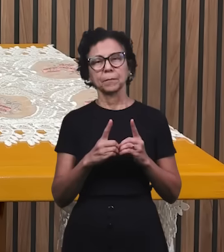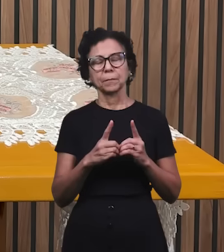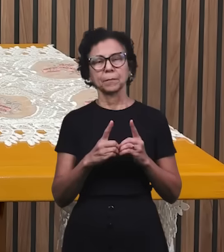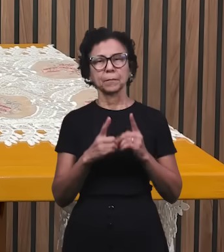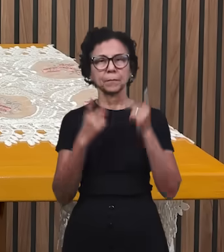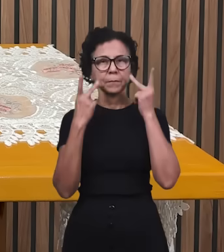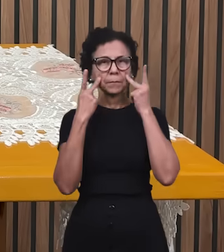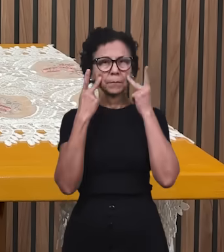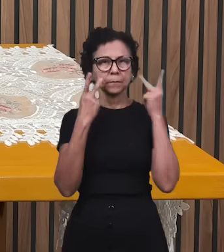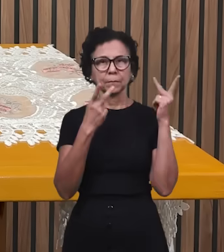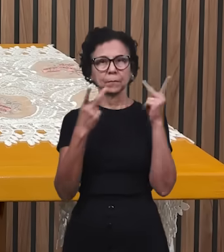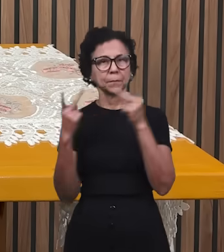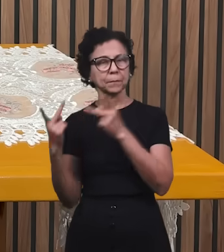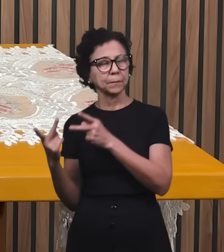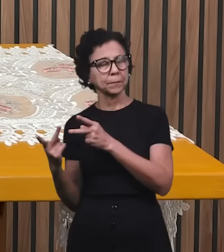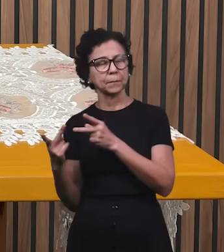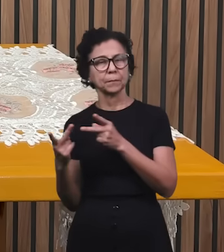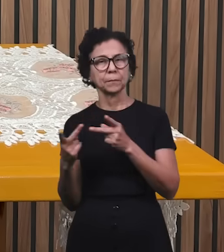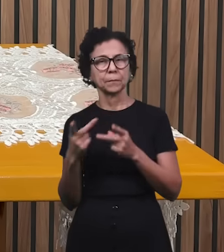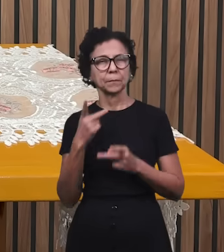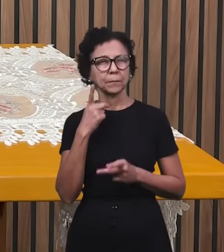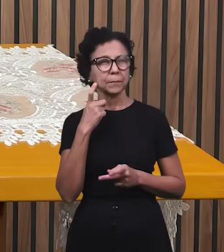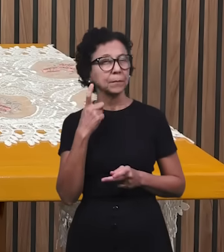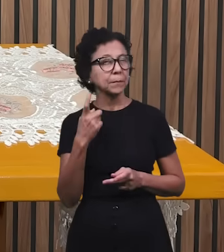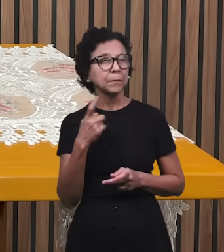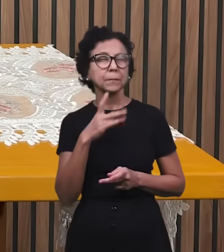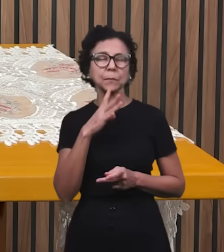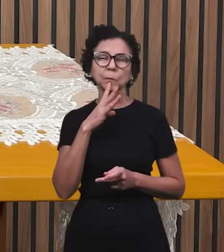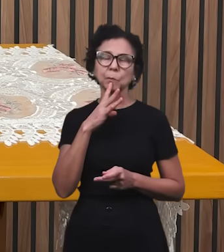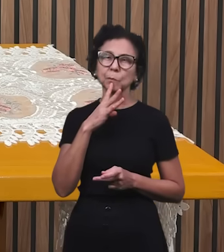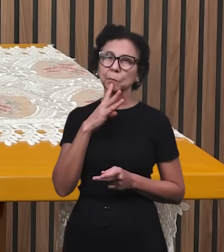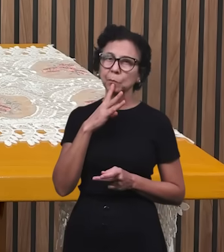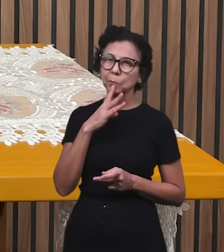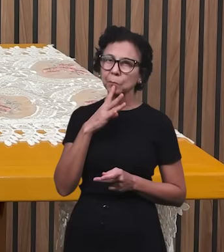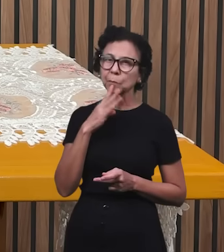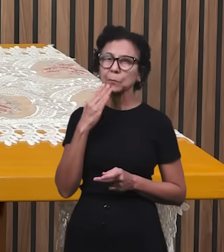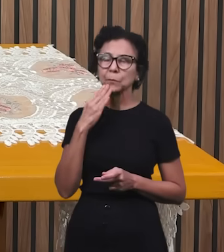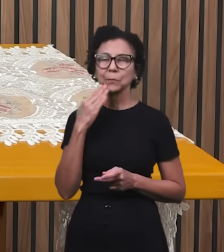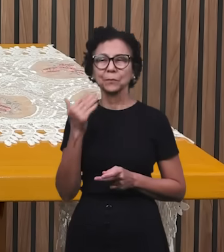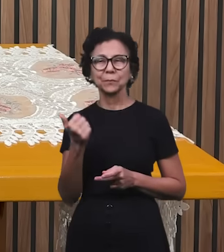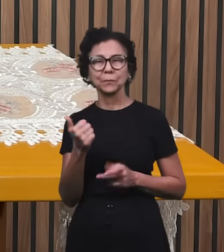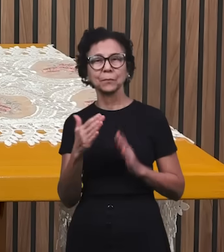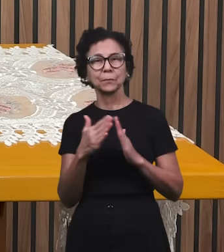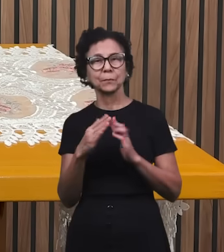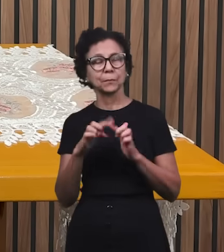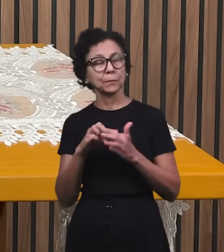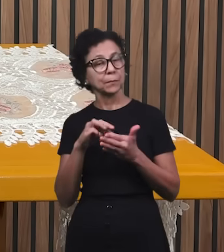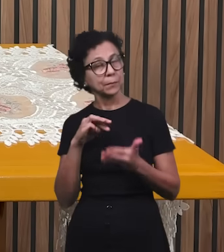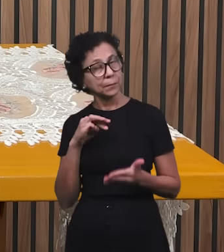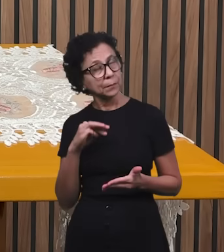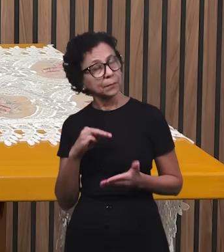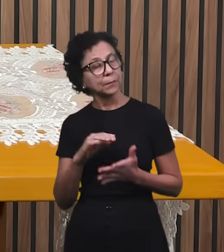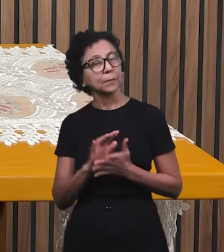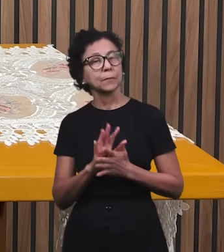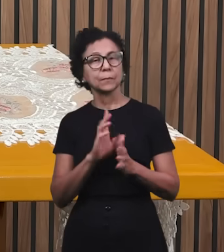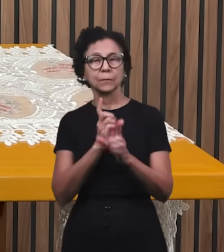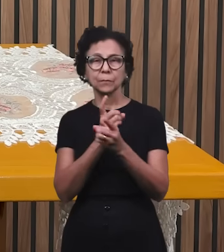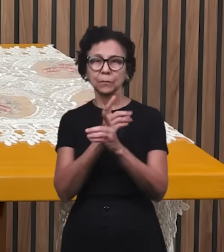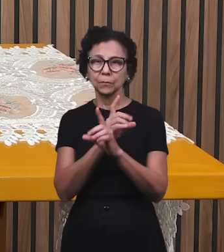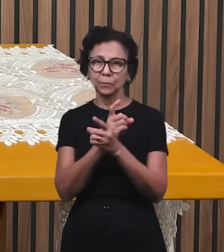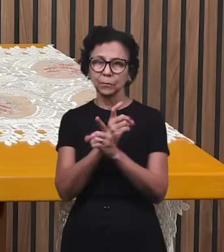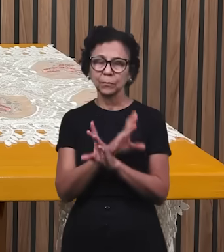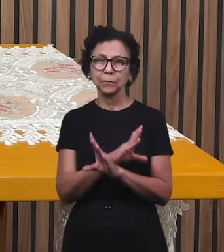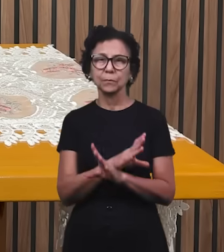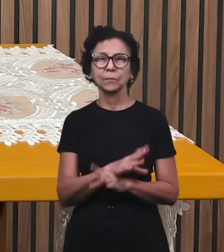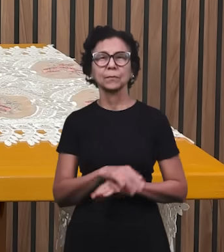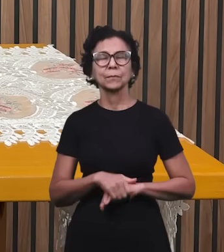visitantes. Você que assistiu o nosso culto, tem interesse em conhecer melhor a nossa igreja, as nossas